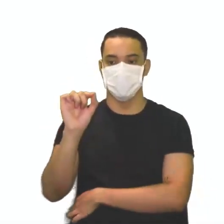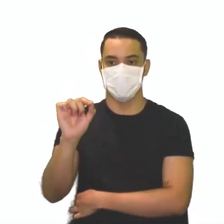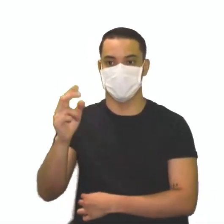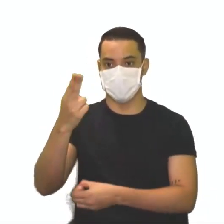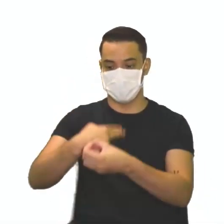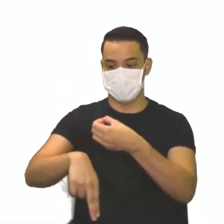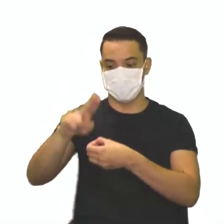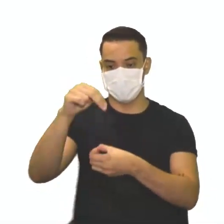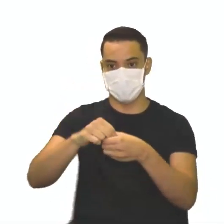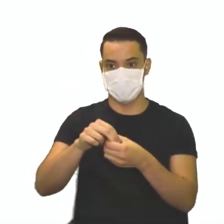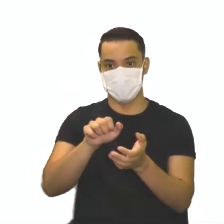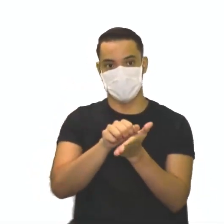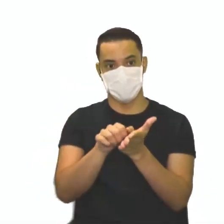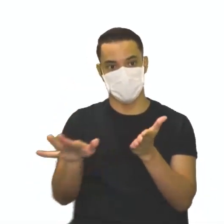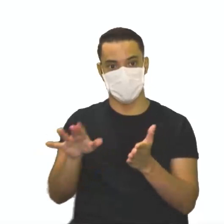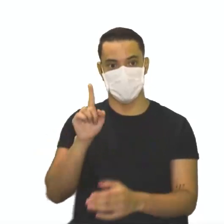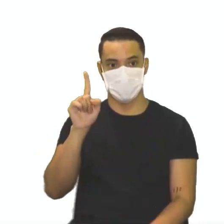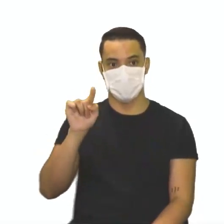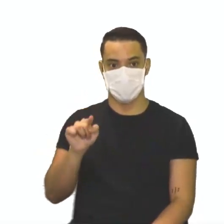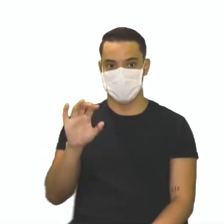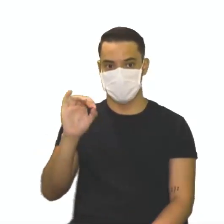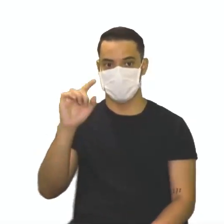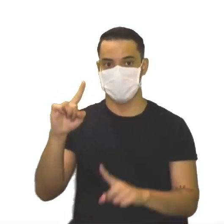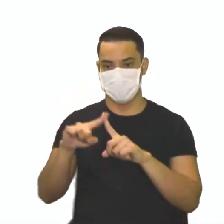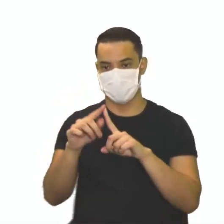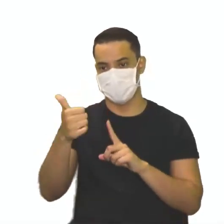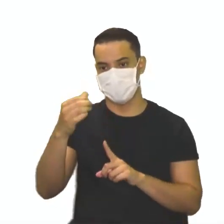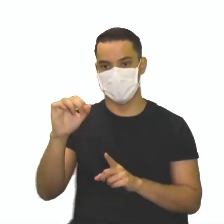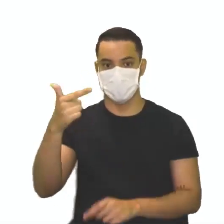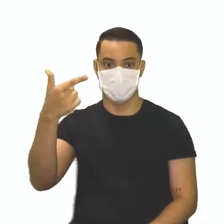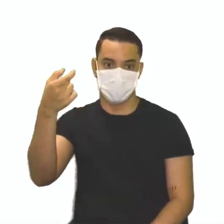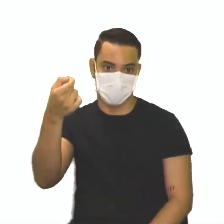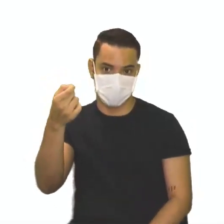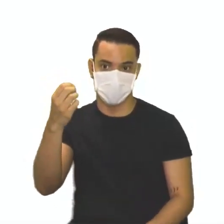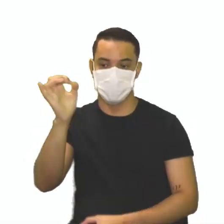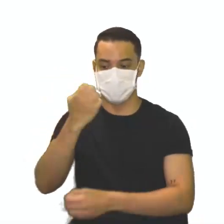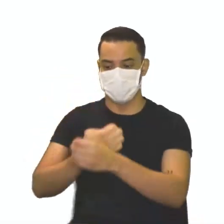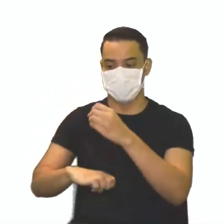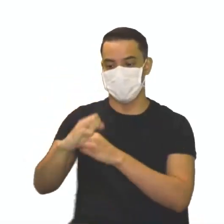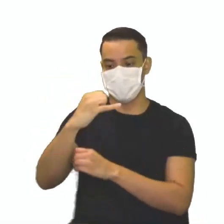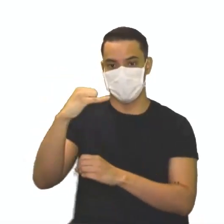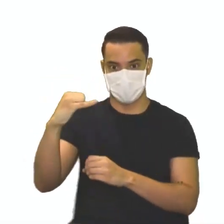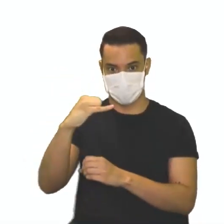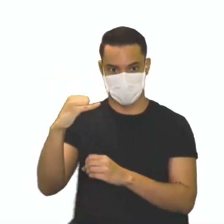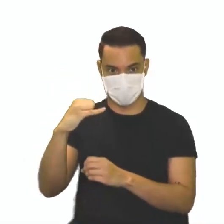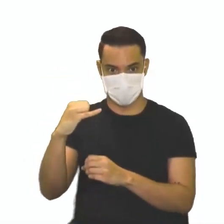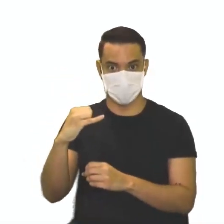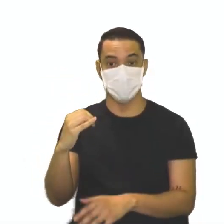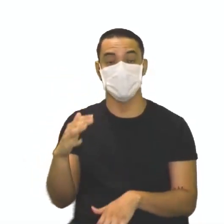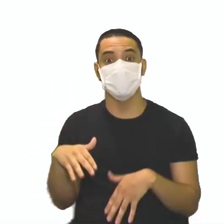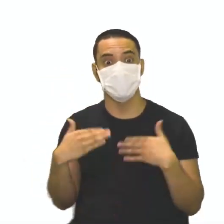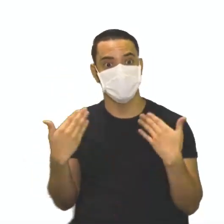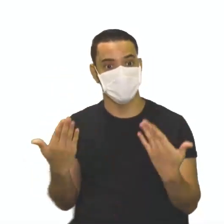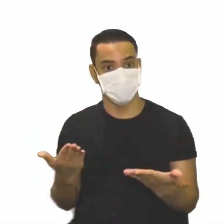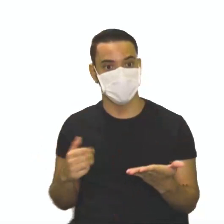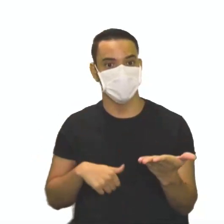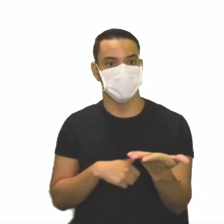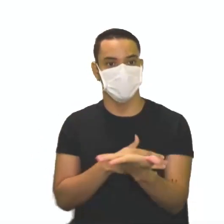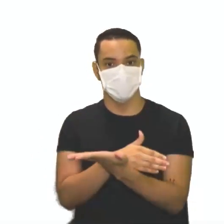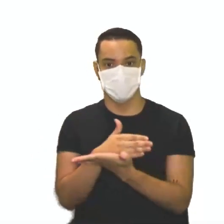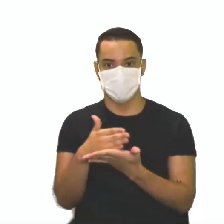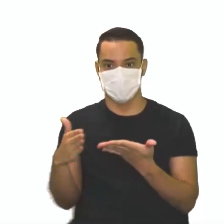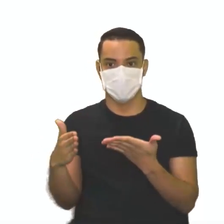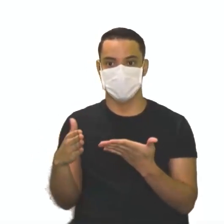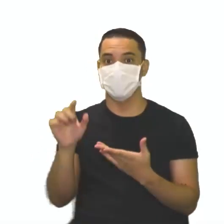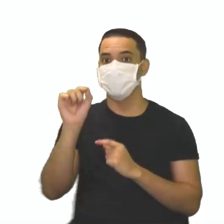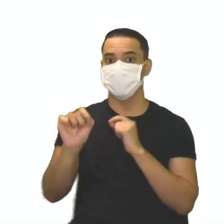cedeu 1,0 vezes 10 a 20 elétrons. Então, vamos ver aqui, ó. Inicialmente,